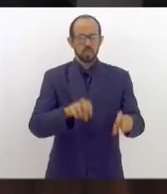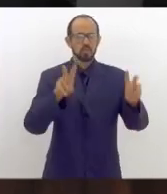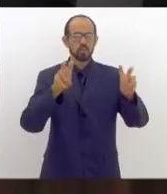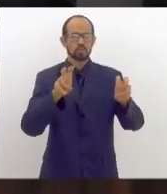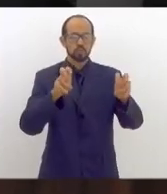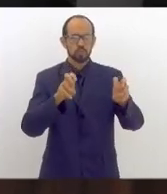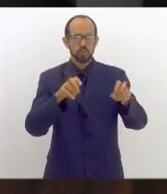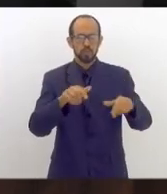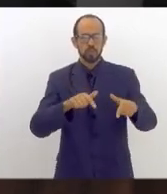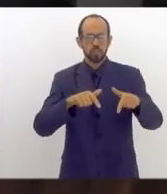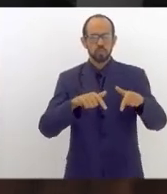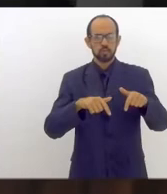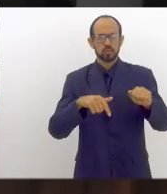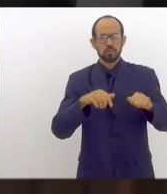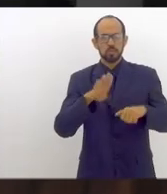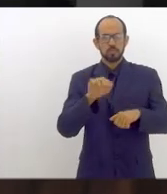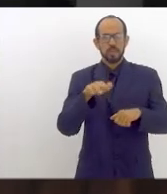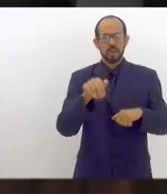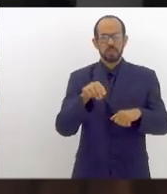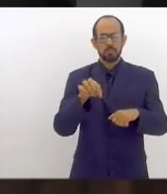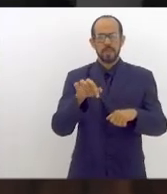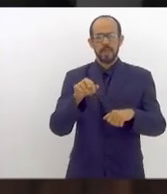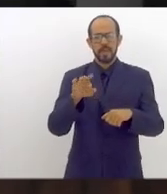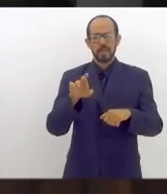Janeiro também desembargadores